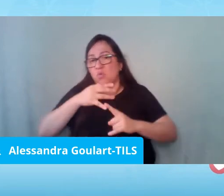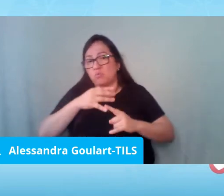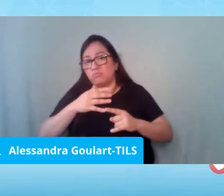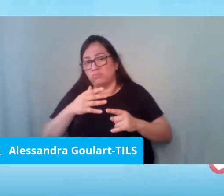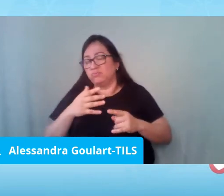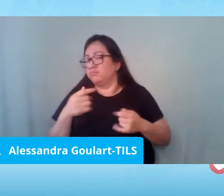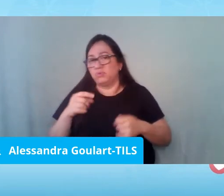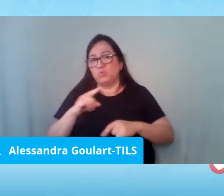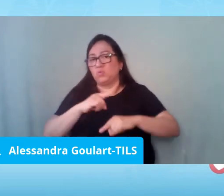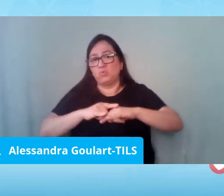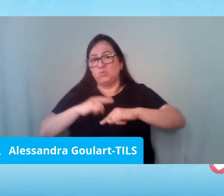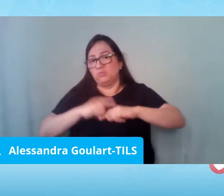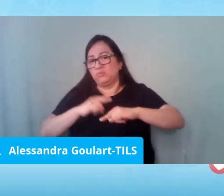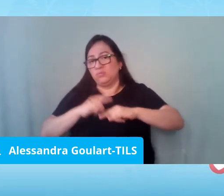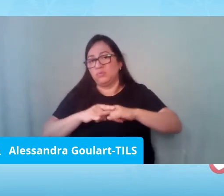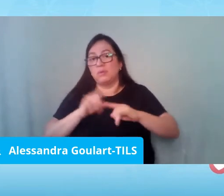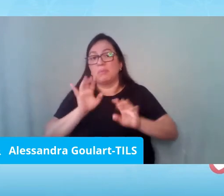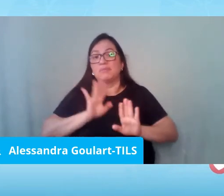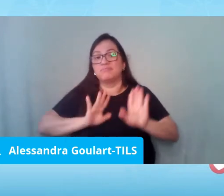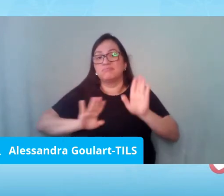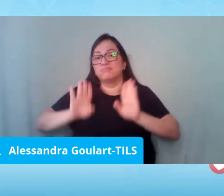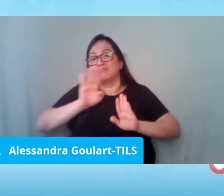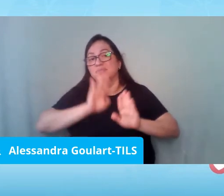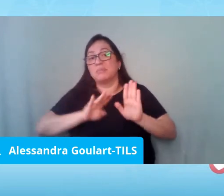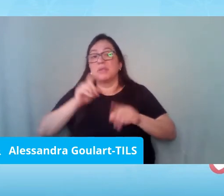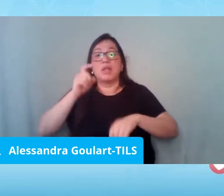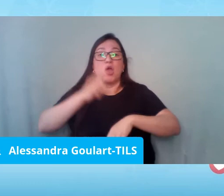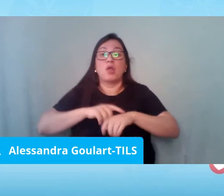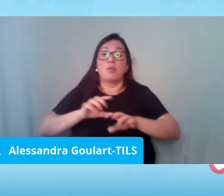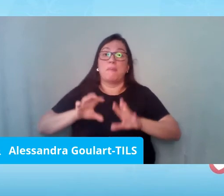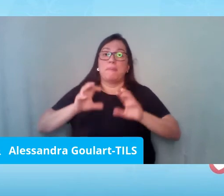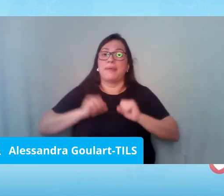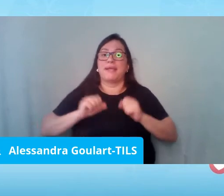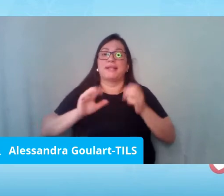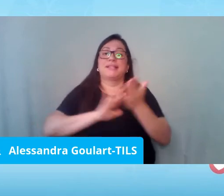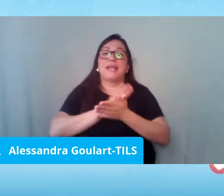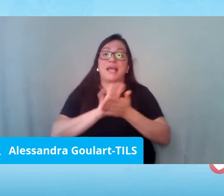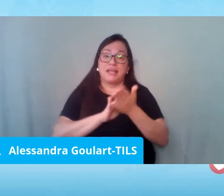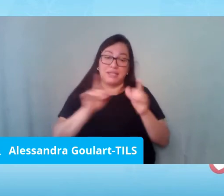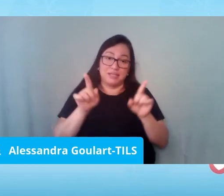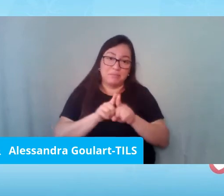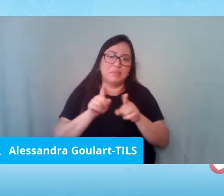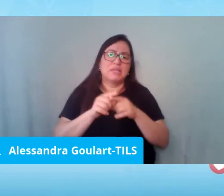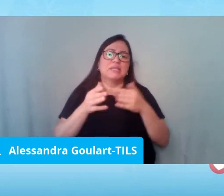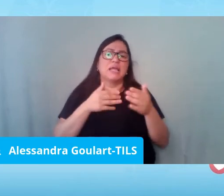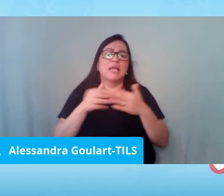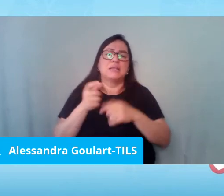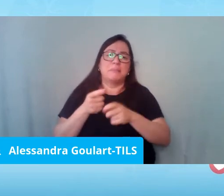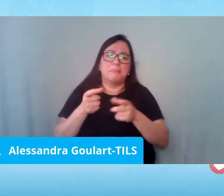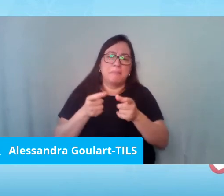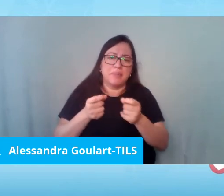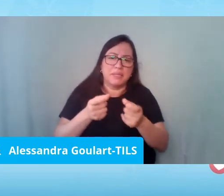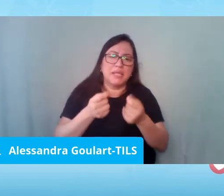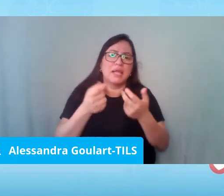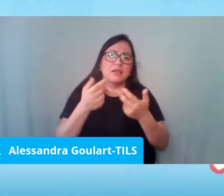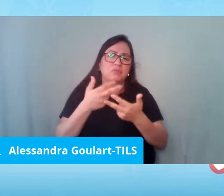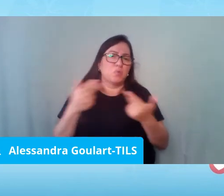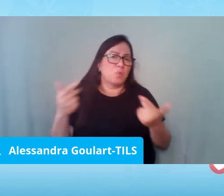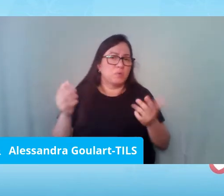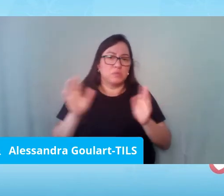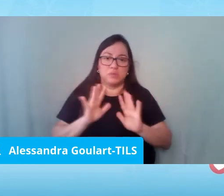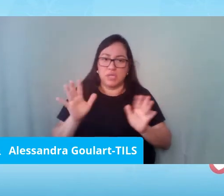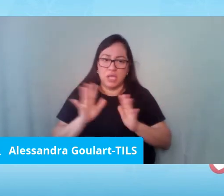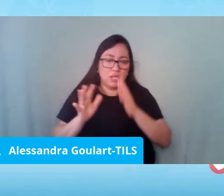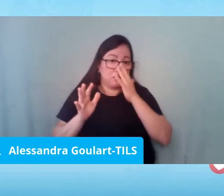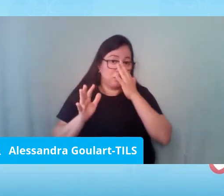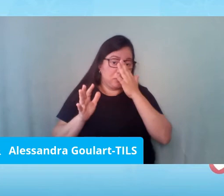a reinfecção, porque a parceria não foi tratada. Então, é bem importante que a gente teste as parcerias sexuais, faça o